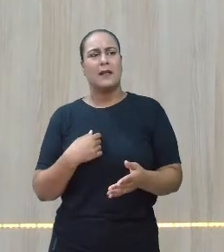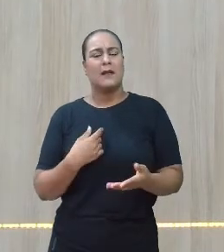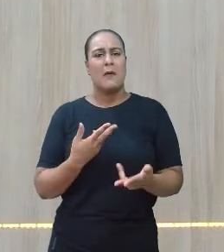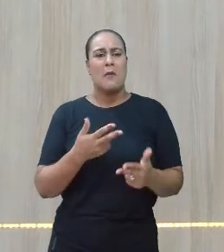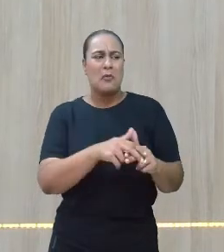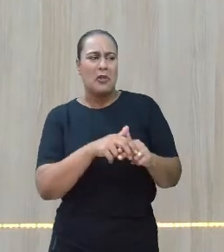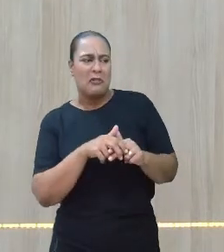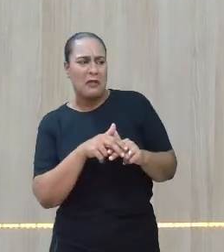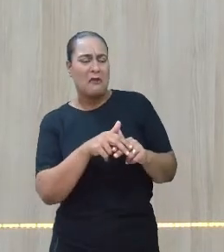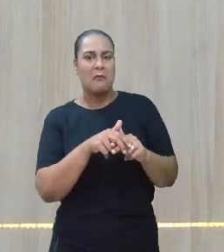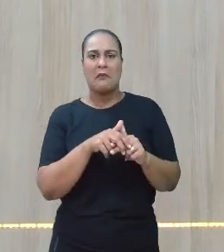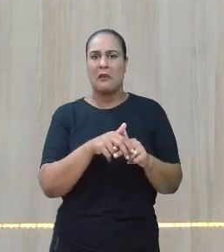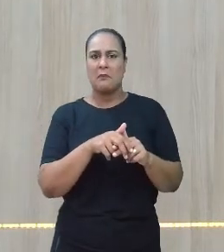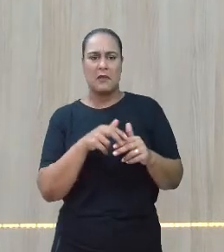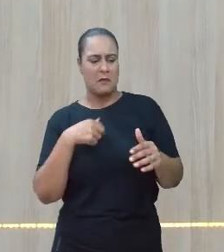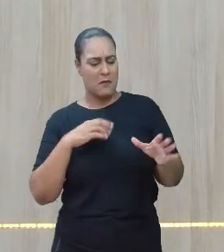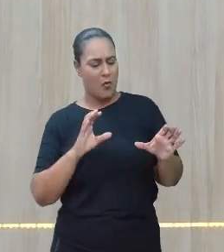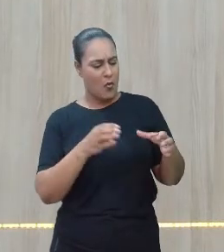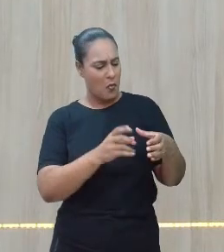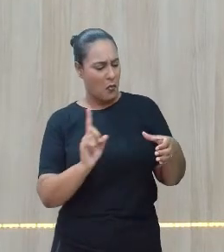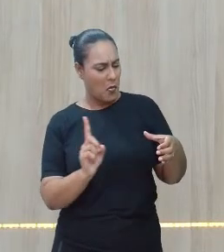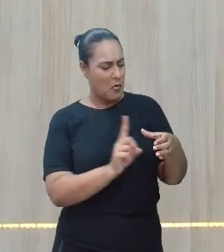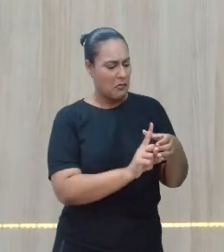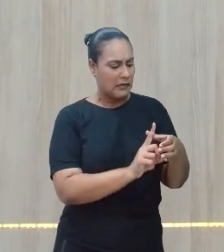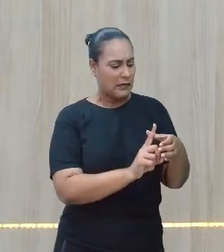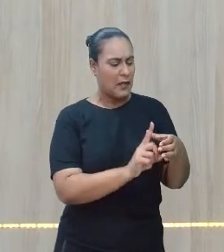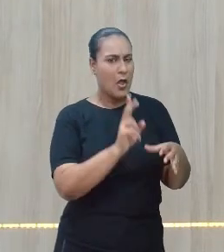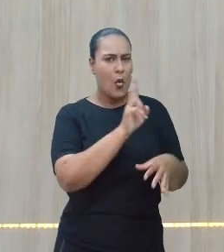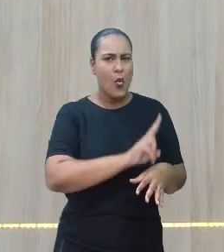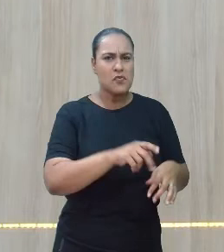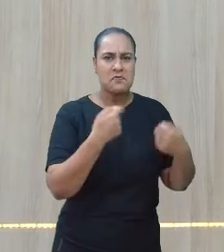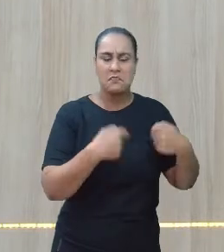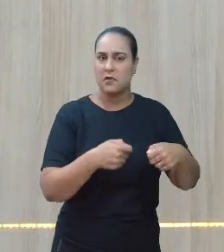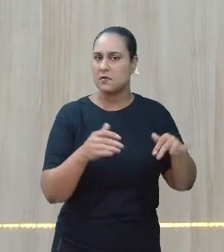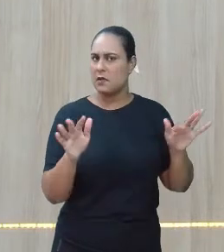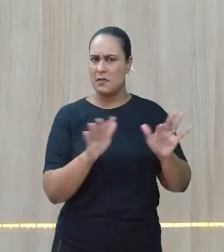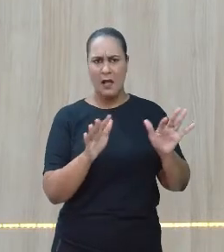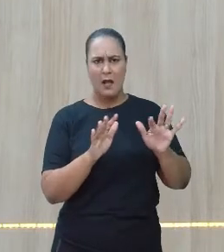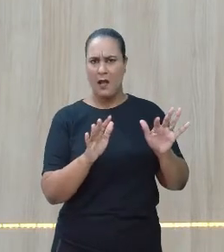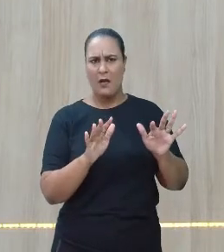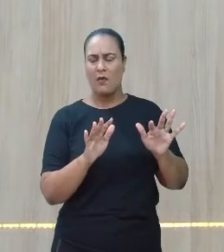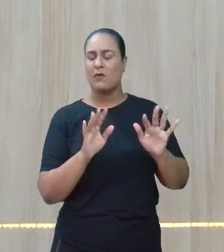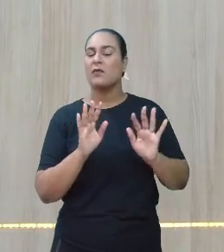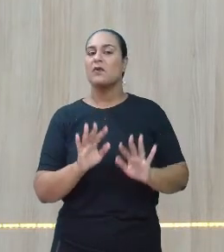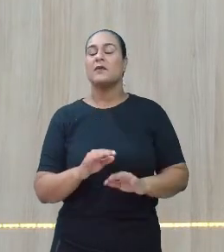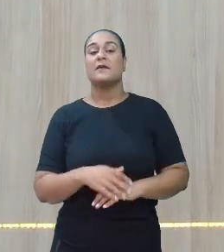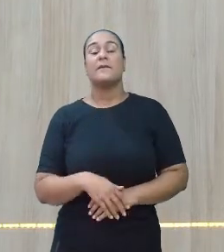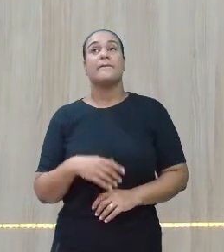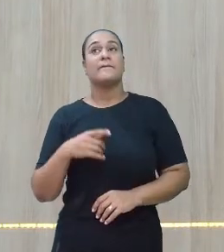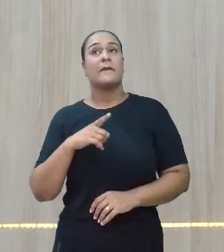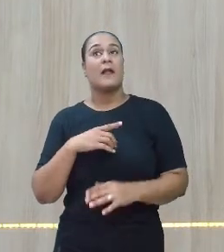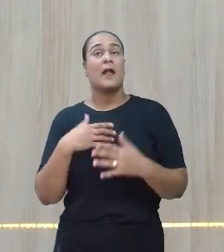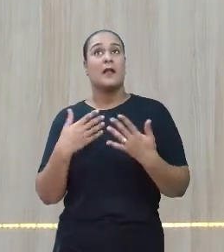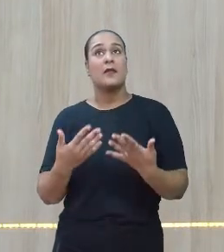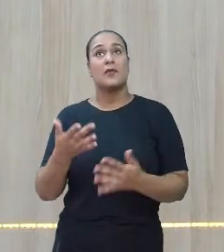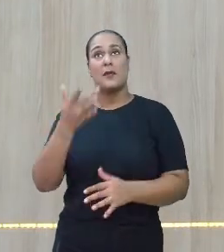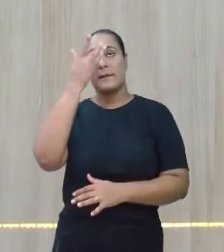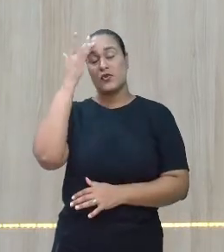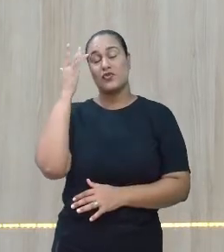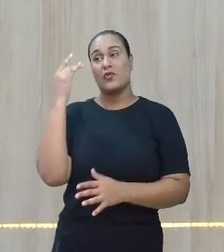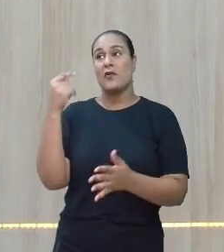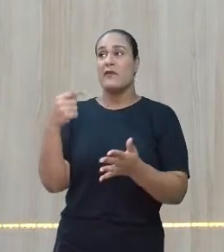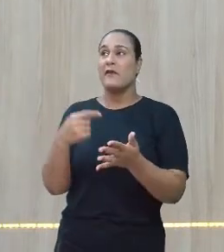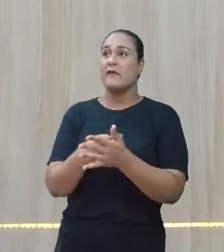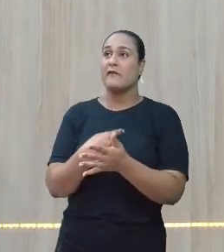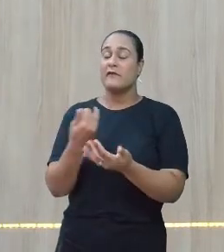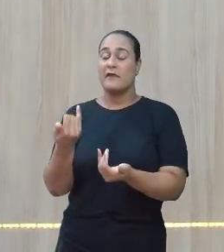as pessoas vão ter que me aceitar como eu sou, né? Independente. Muitas vezes a gente vai até dizer, eu tenho que entrar no grupo, eu